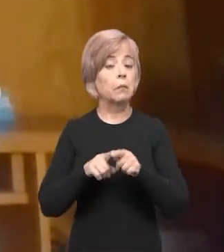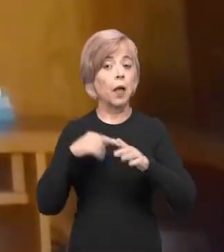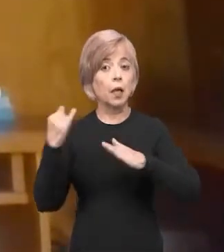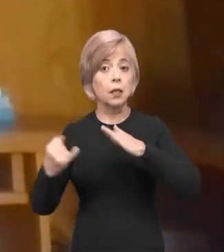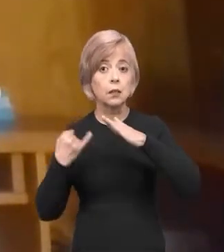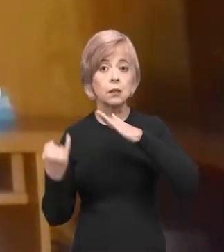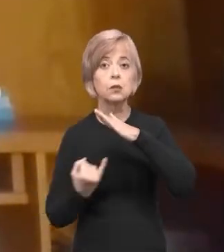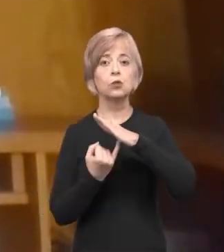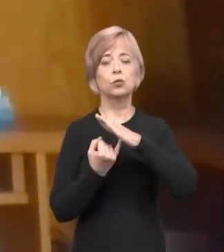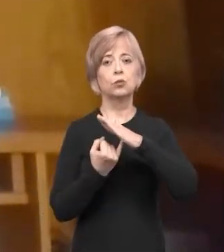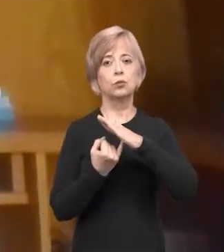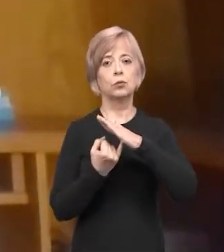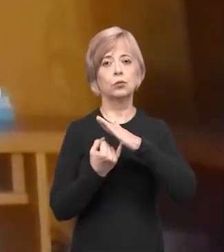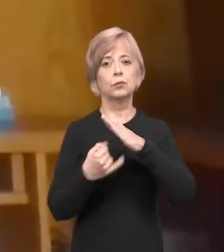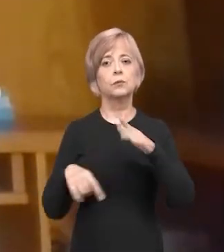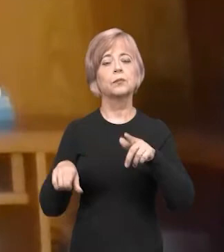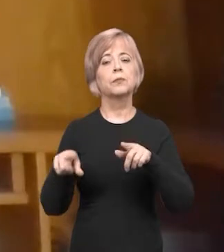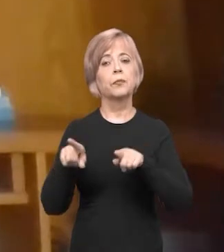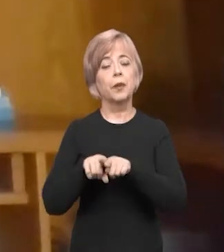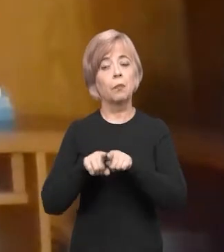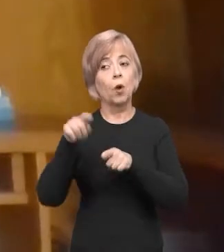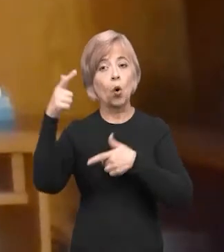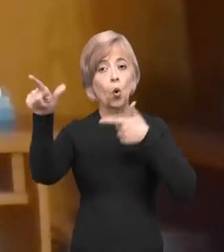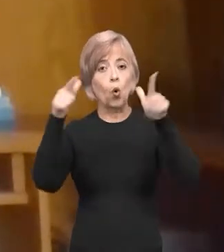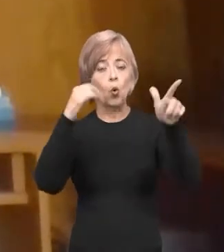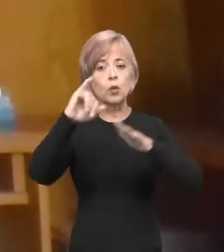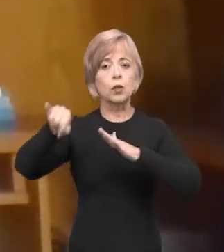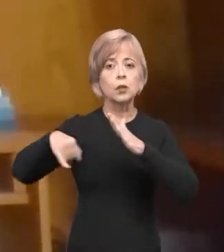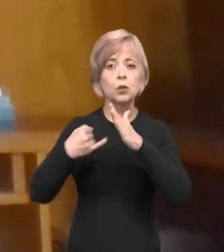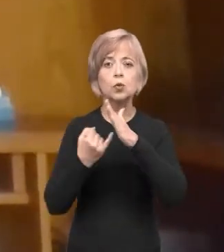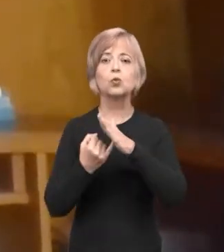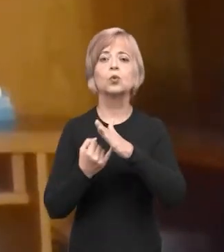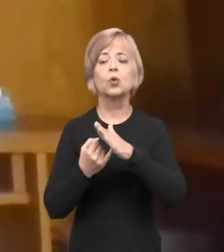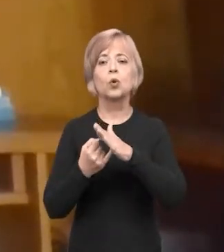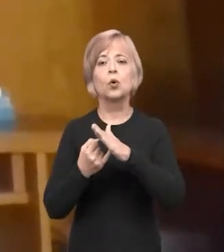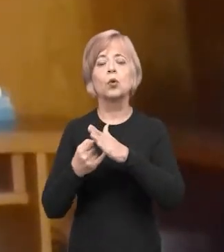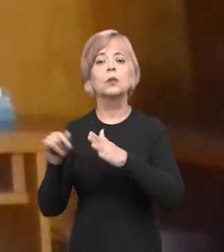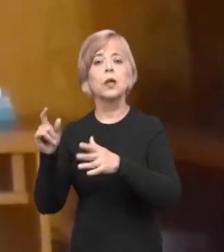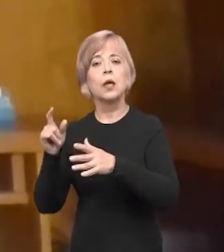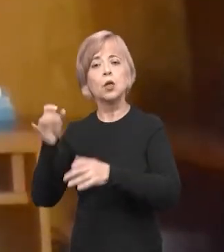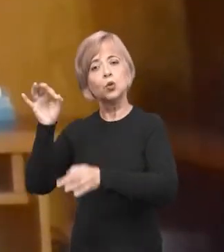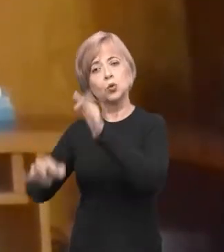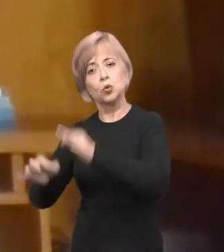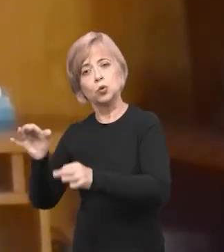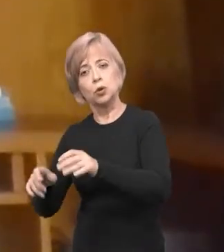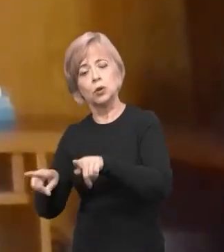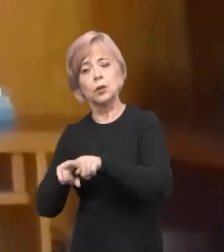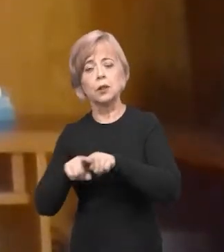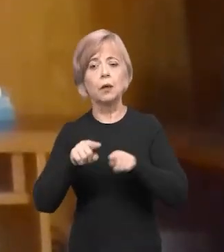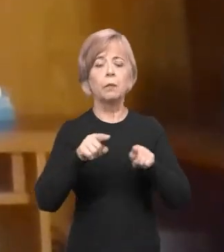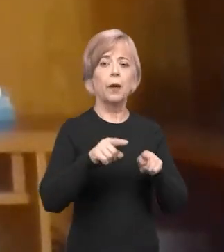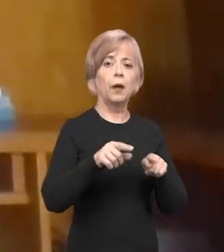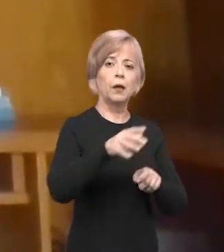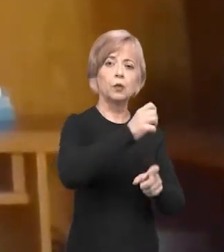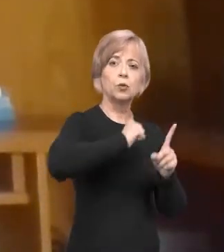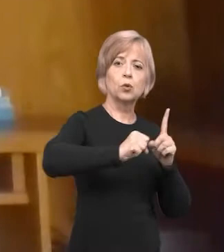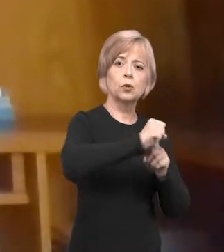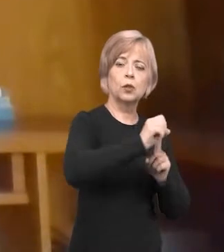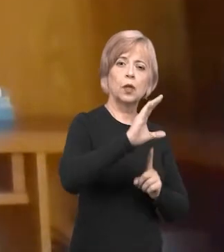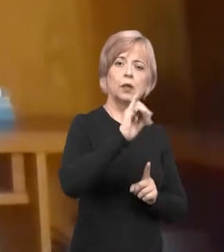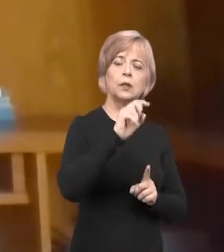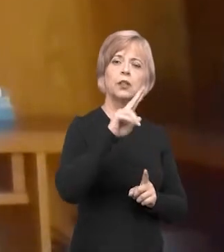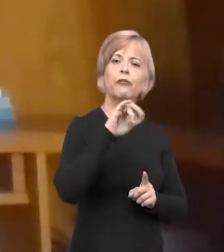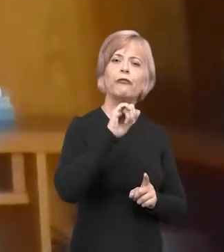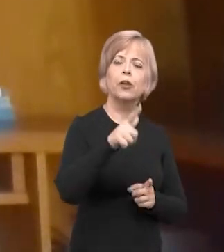institucional com as outras instituições, tanto do sistema de justiça quanto da sociedade civil, então com a OAB,